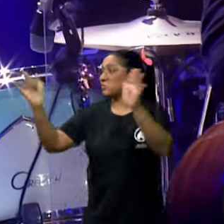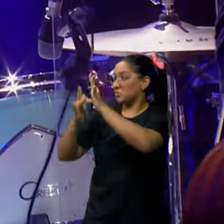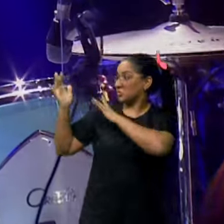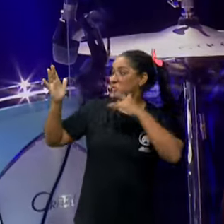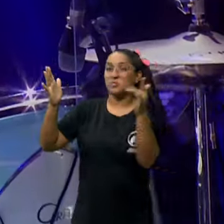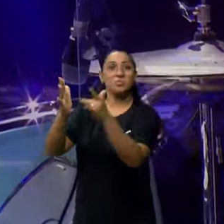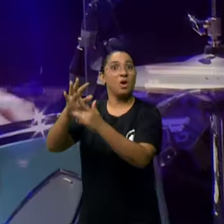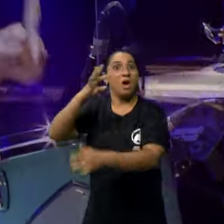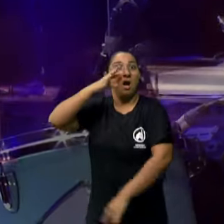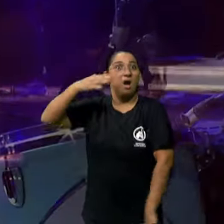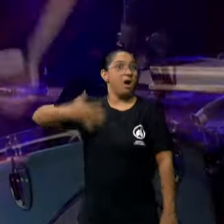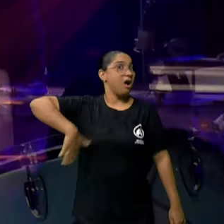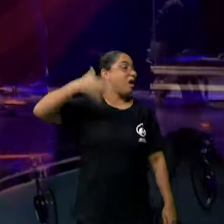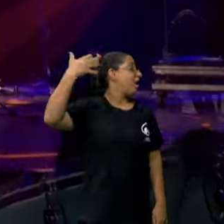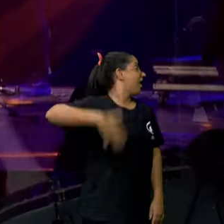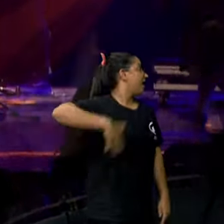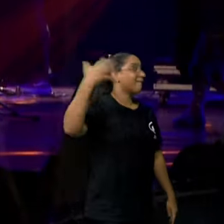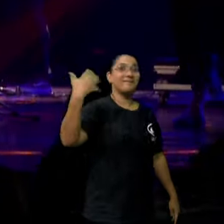vida